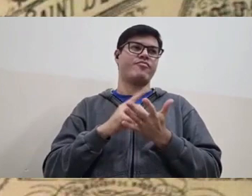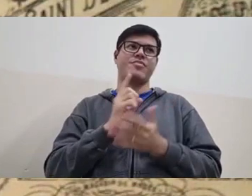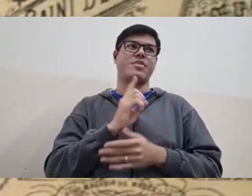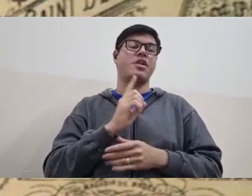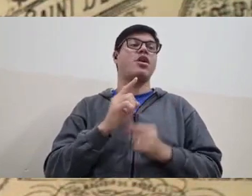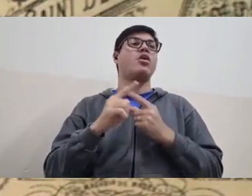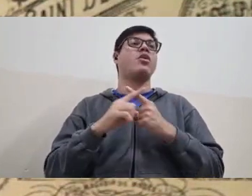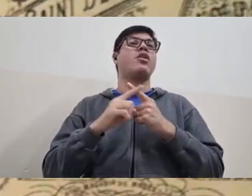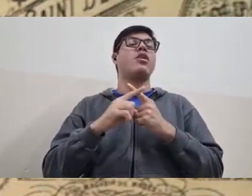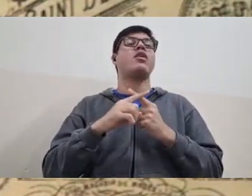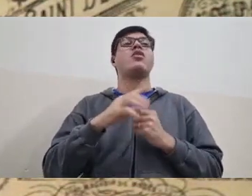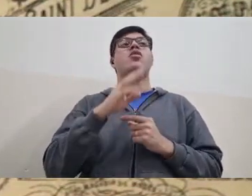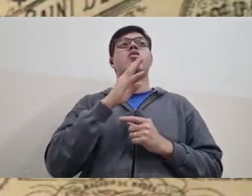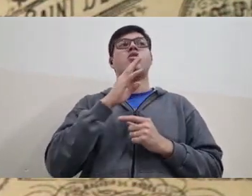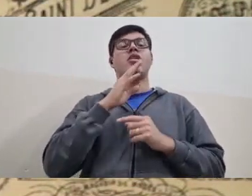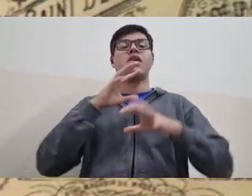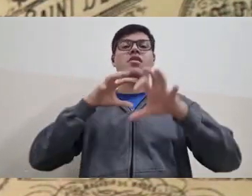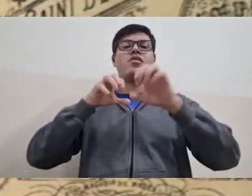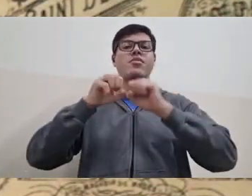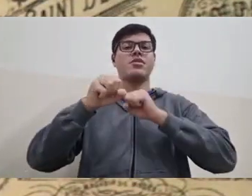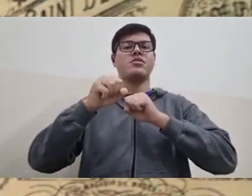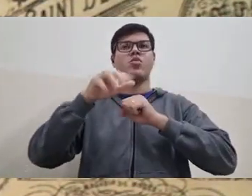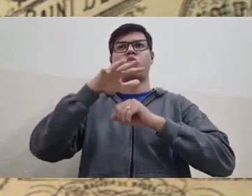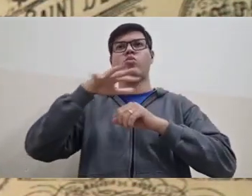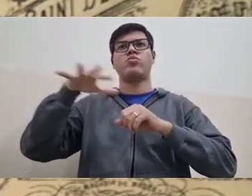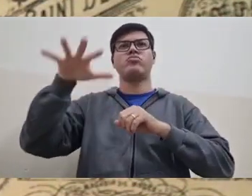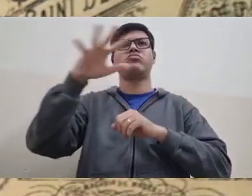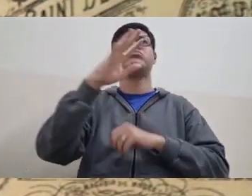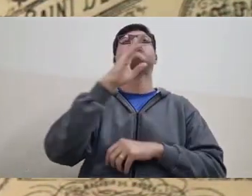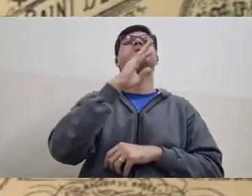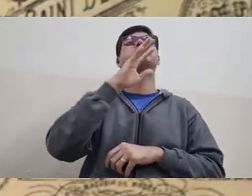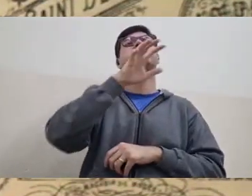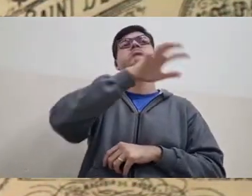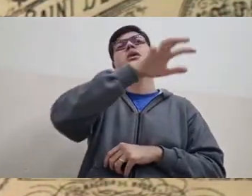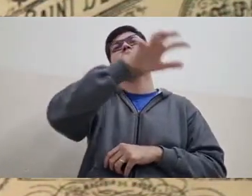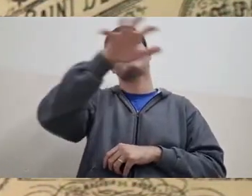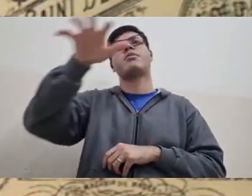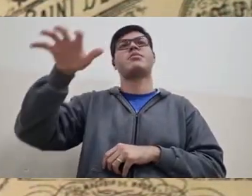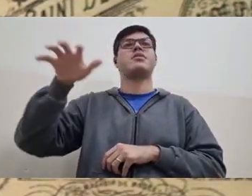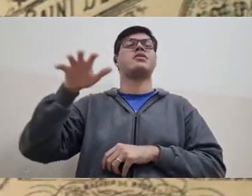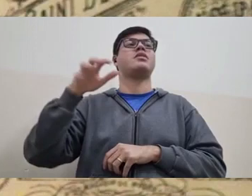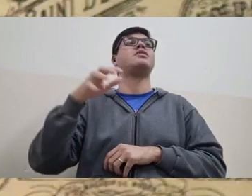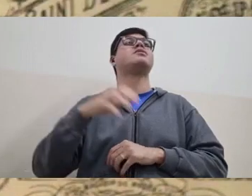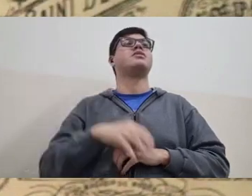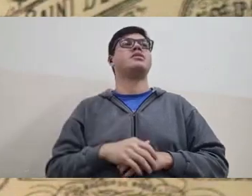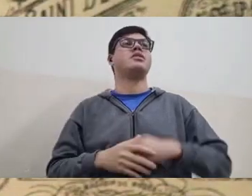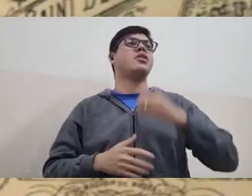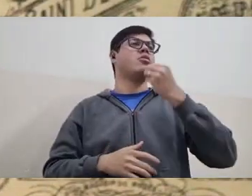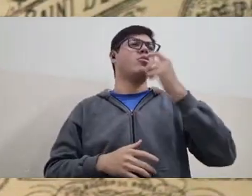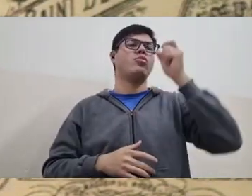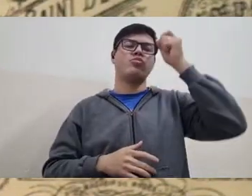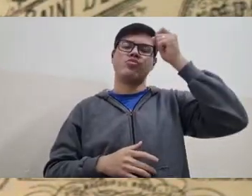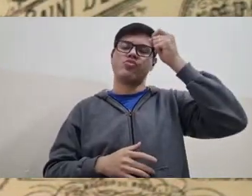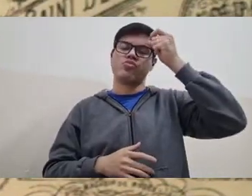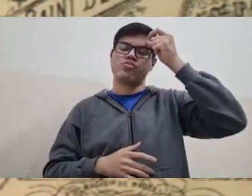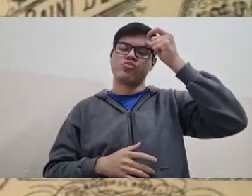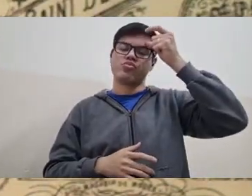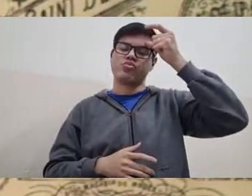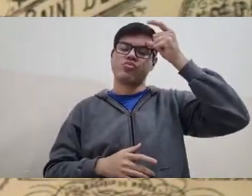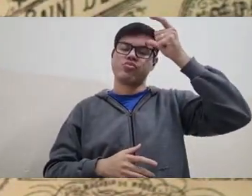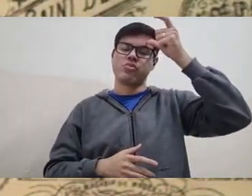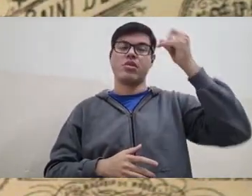Entendo bastante coisa. Minha formação dá uma visão bem ampla. Ter conhecimentos é bom, hein? Com certeza. Ajuda muito